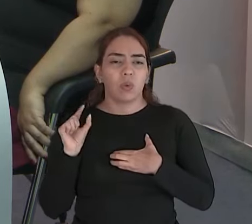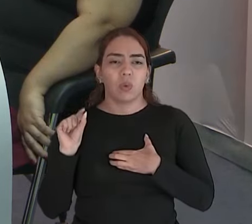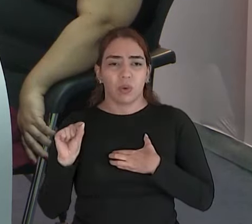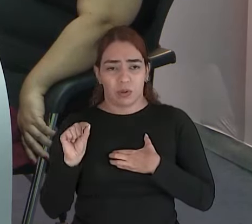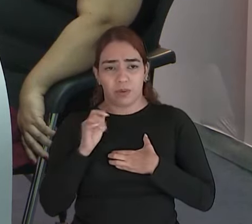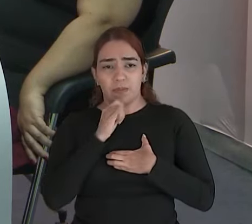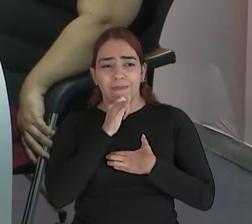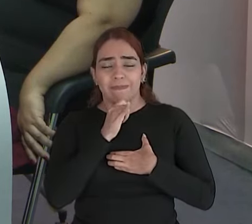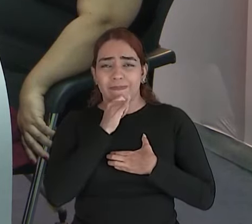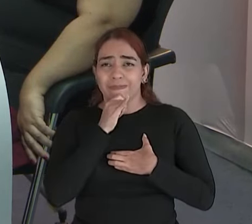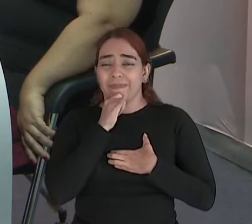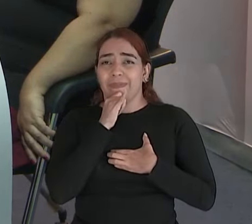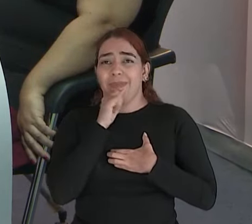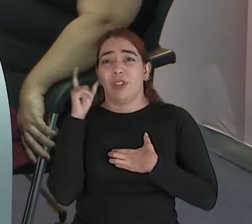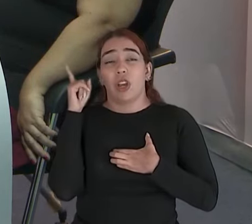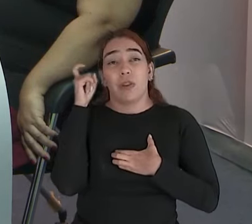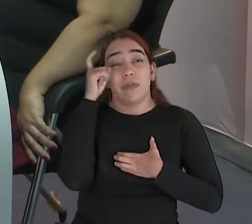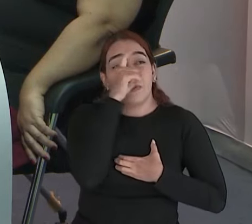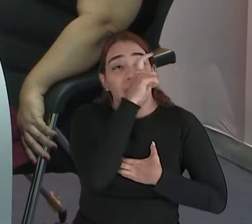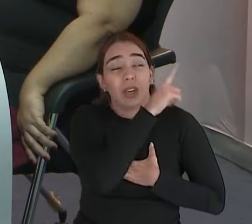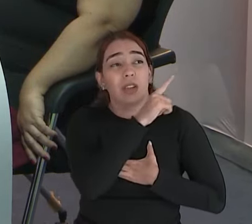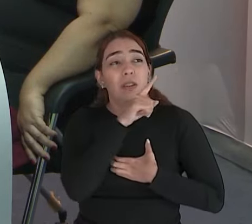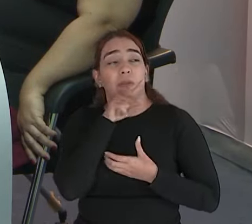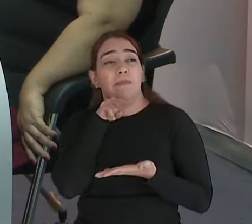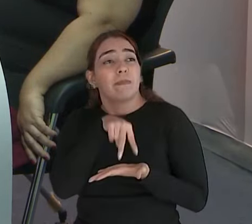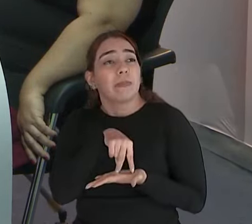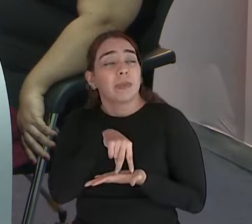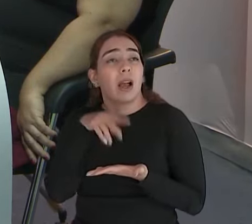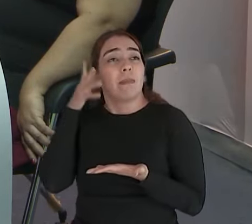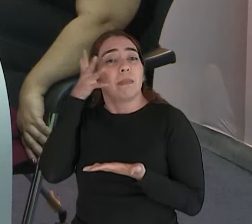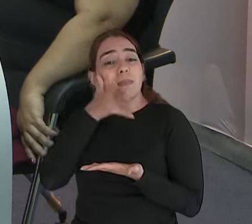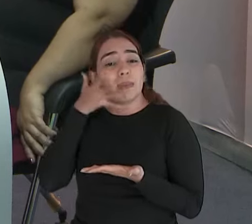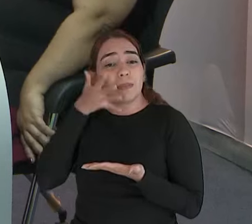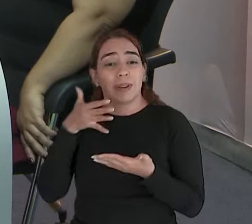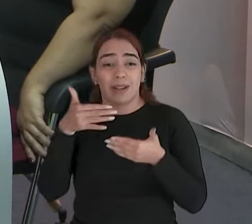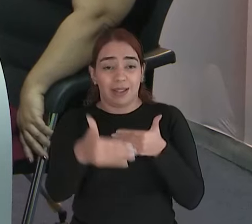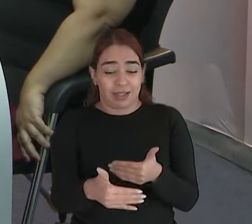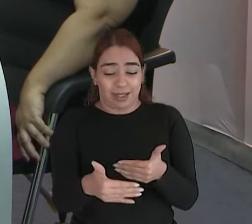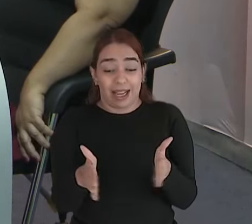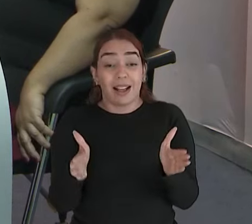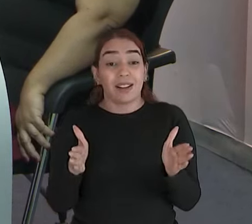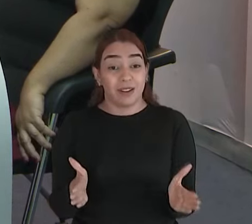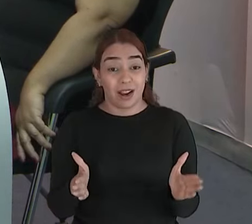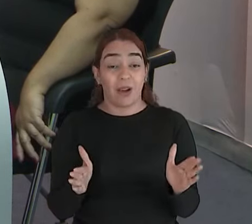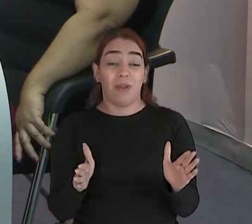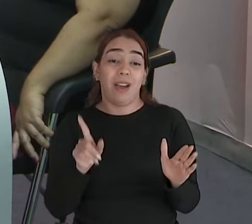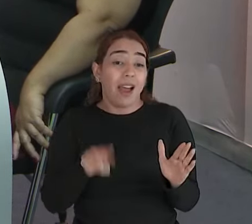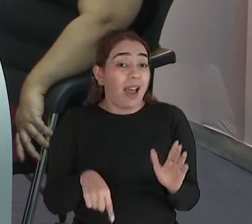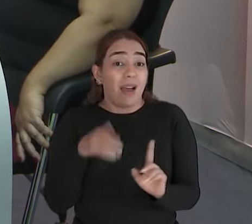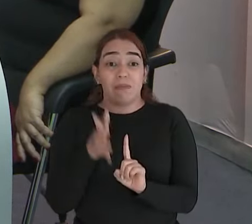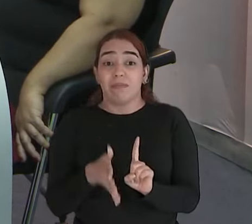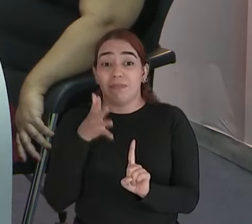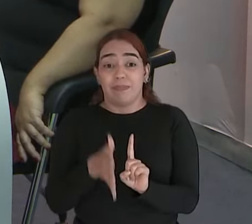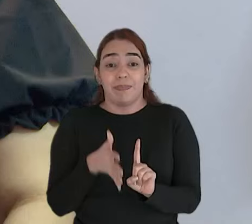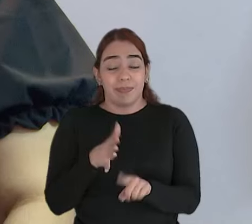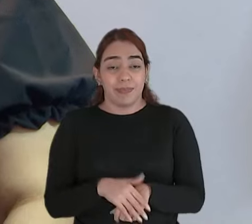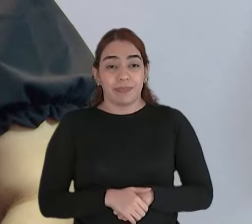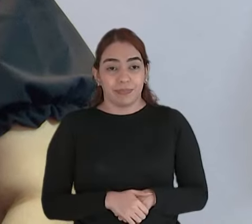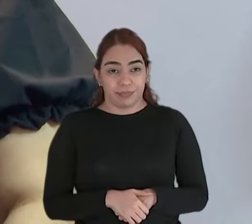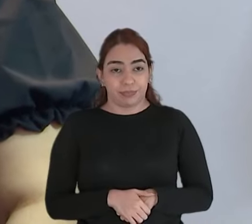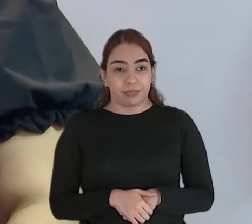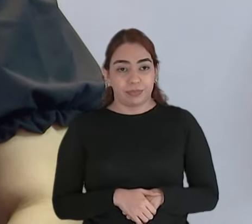difícil superar, fazer, chegar ali, se apresentar, porque a gente, em faculdade, faz muito seminário, né? Por incrível que pareça, eu nunca tive